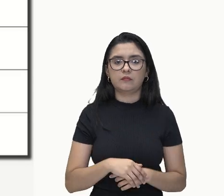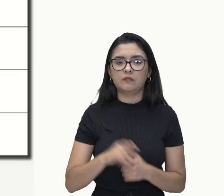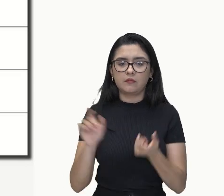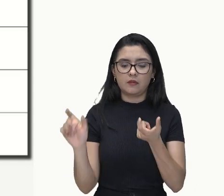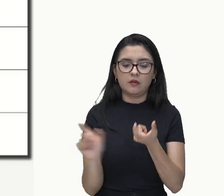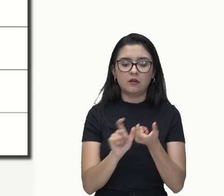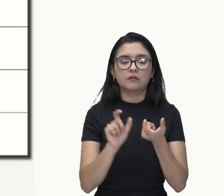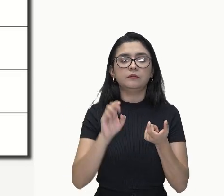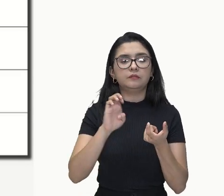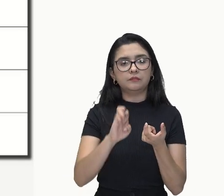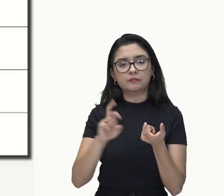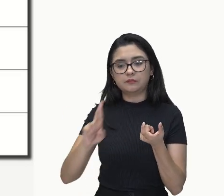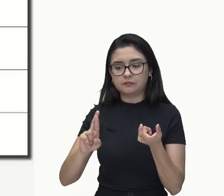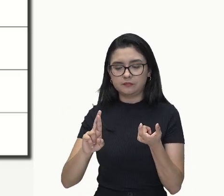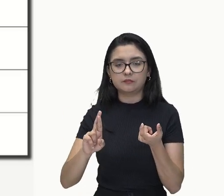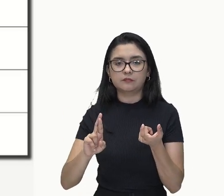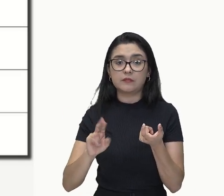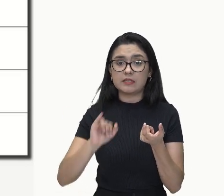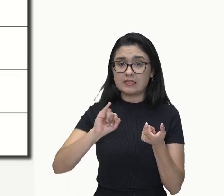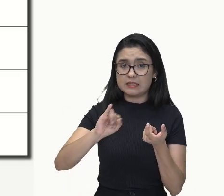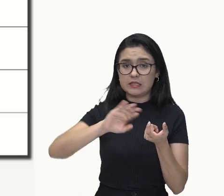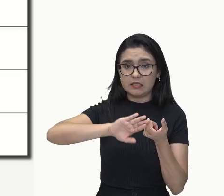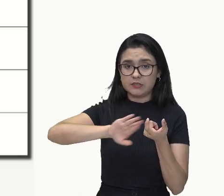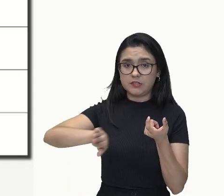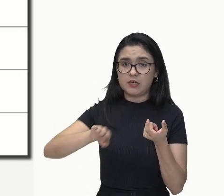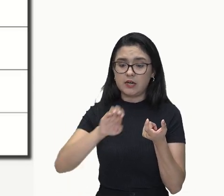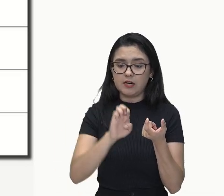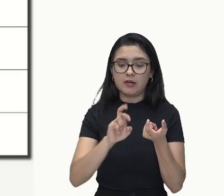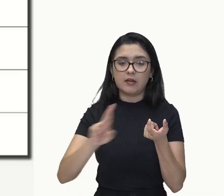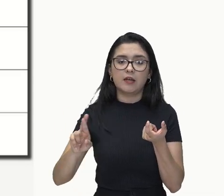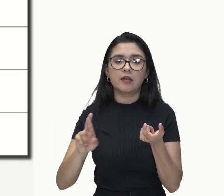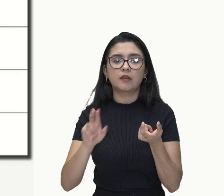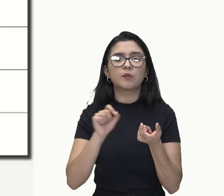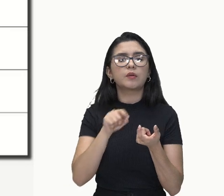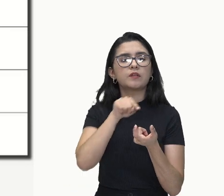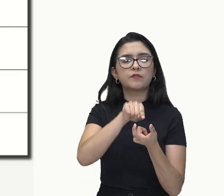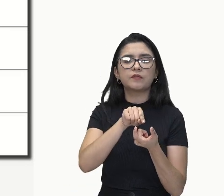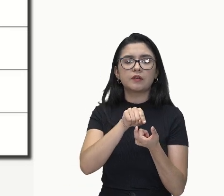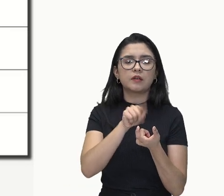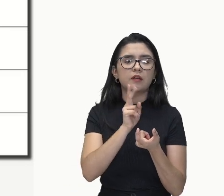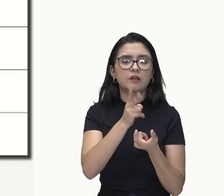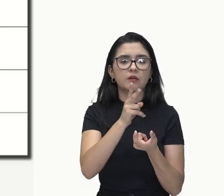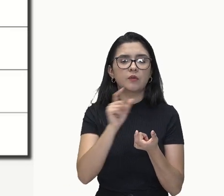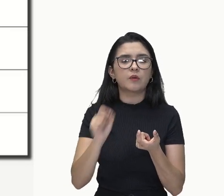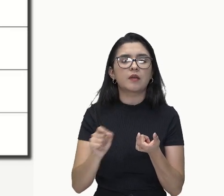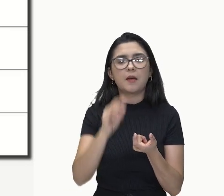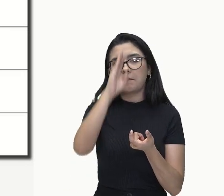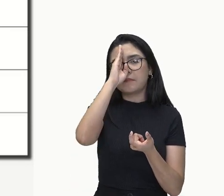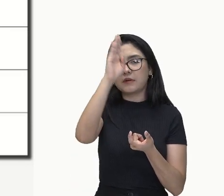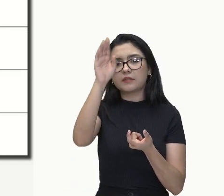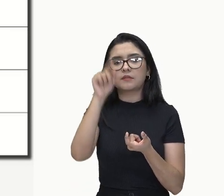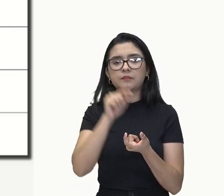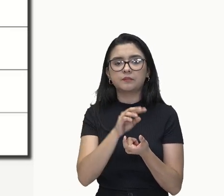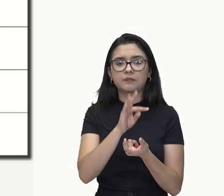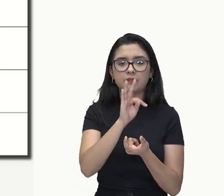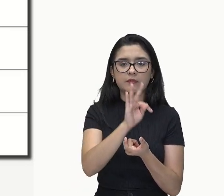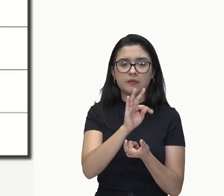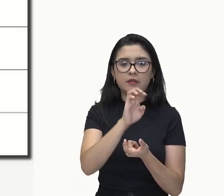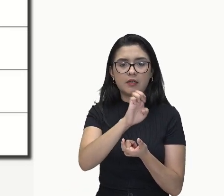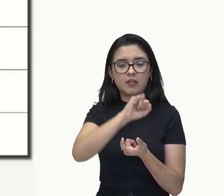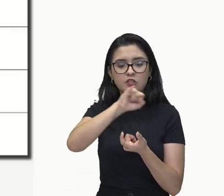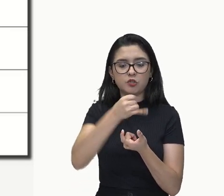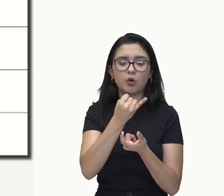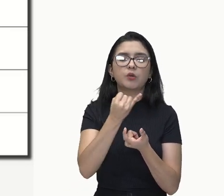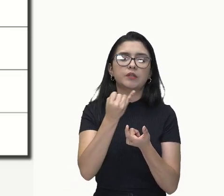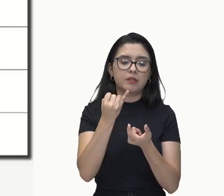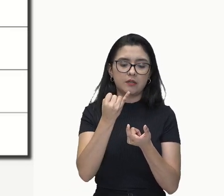Veja, tirando o ER, né, que é a terminação, o que sobra é o quê? A raiz. T-E-J, que no